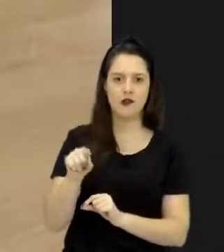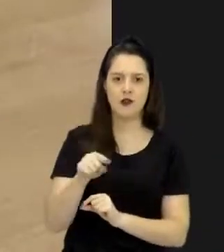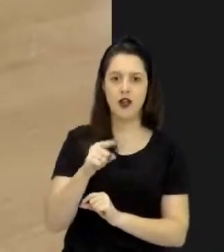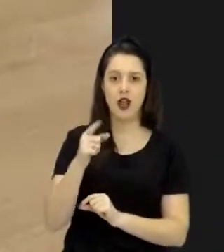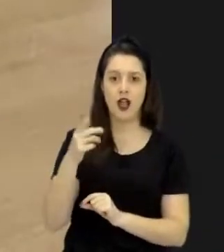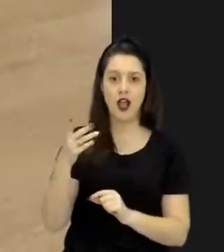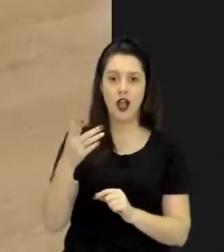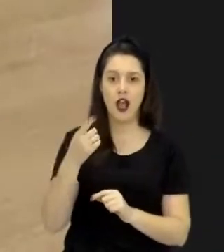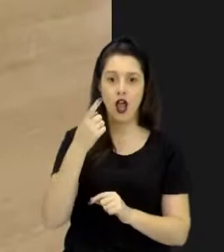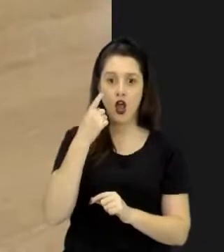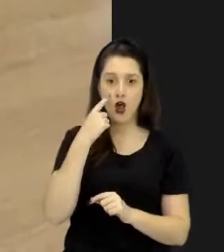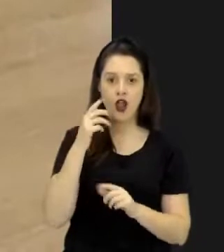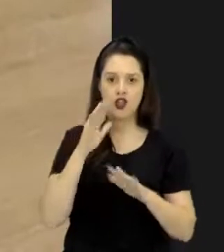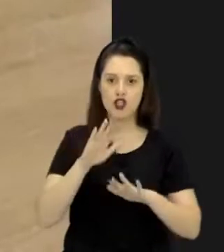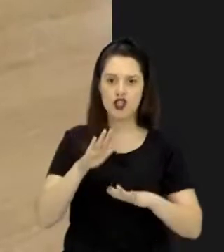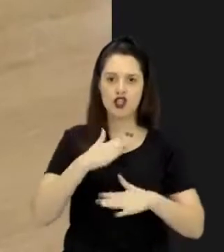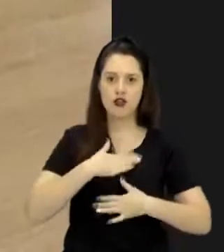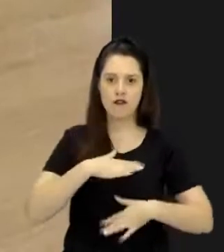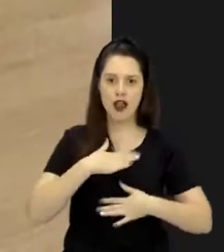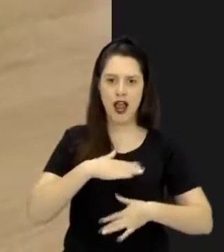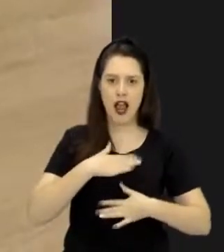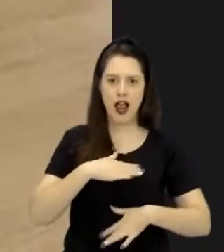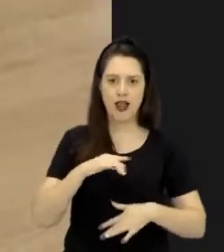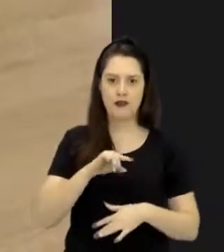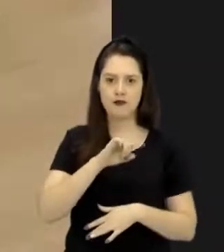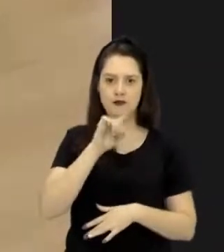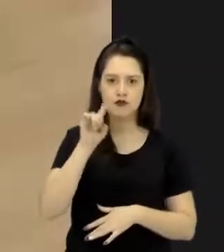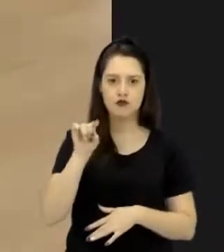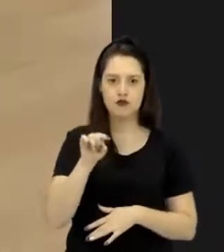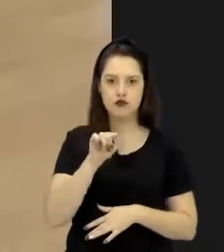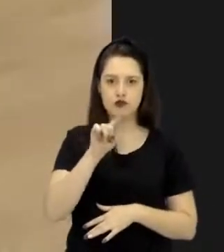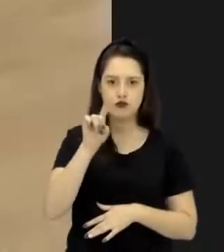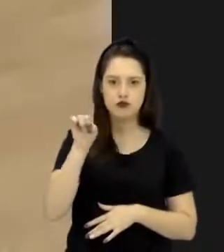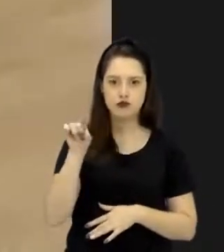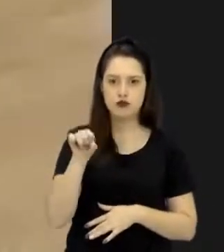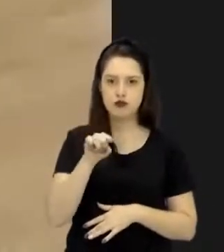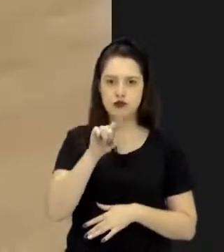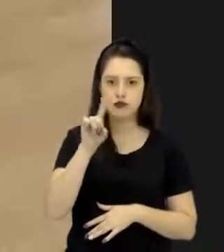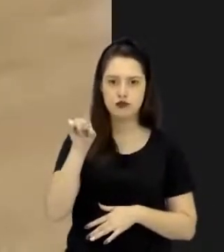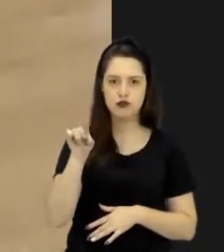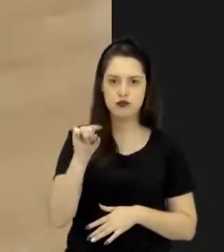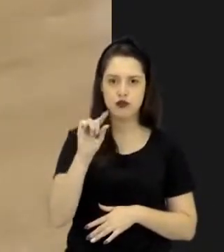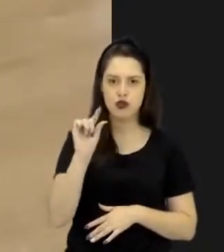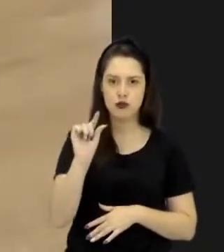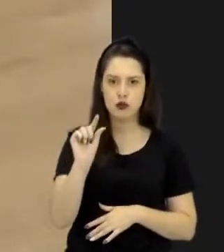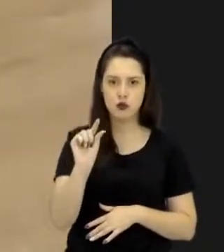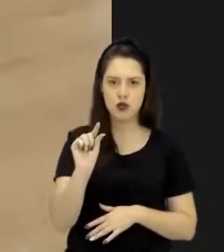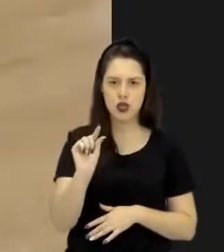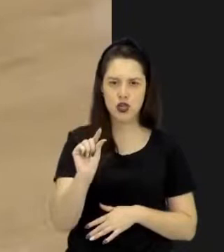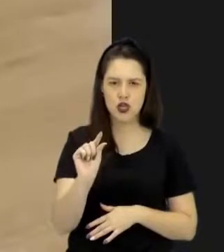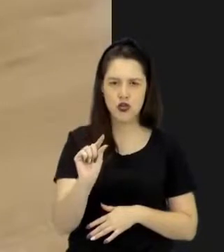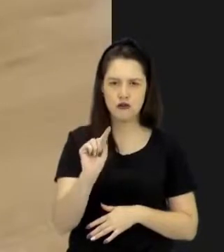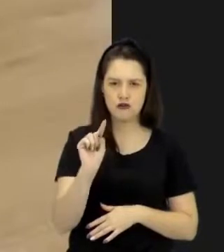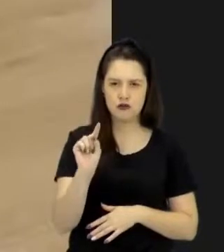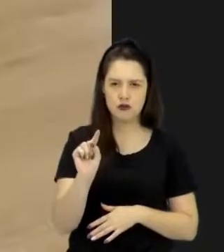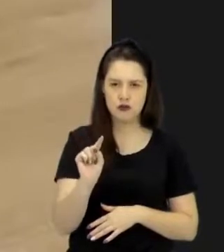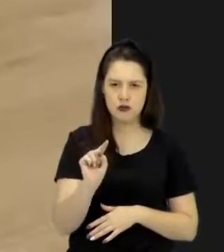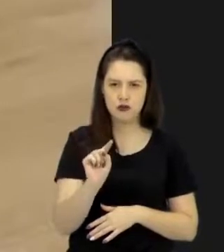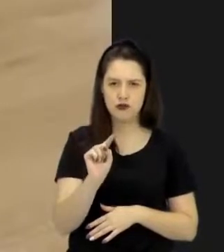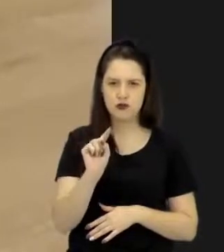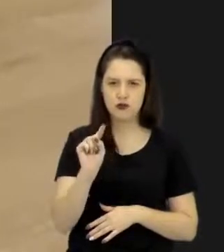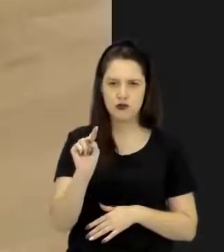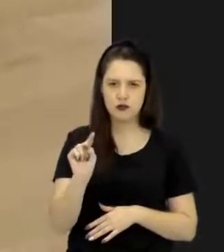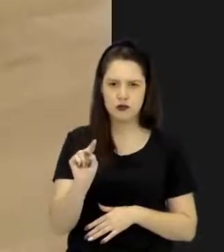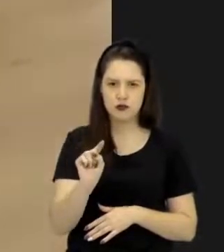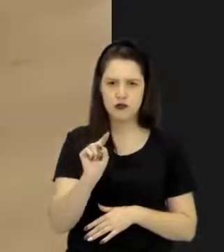Ó, vou fazer bem devagarzinho para vocês verem. Olha lá, está funcionando e vou diminuir bem devagarzinho para você. E